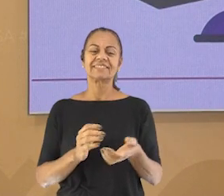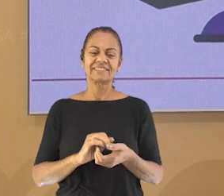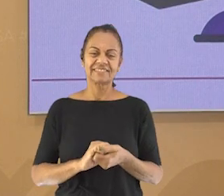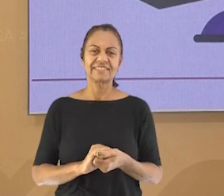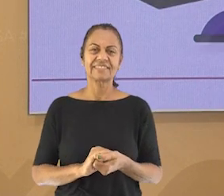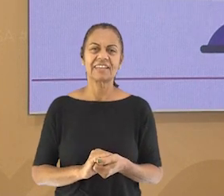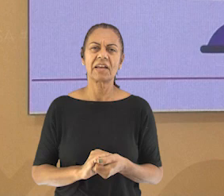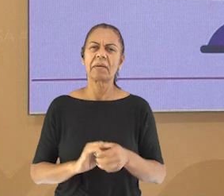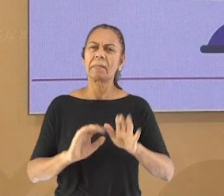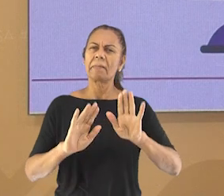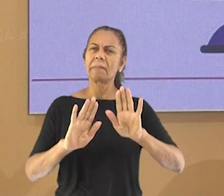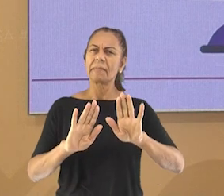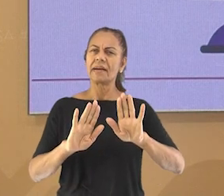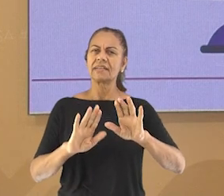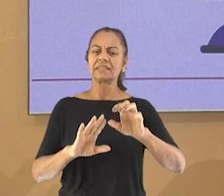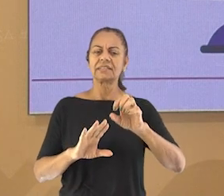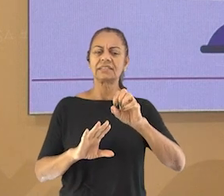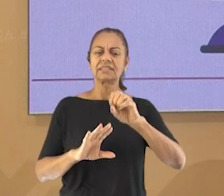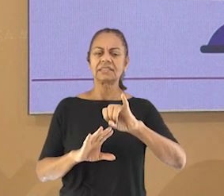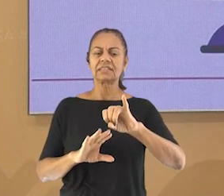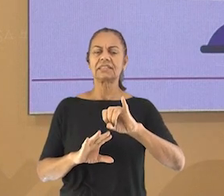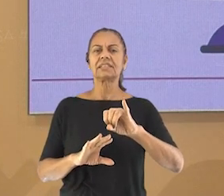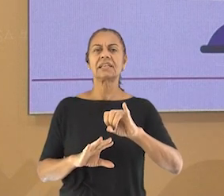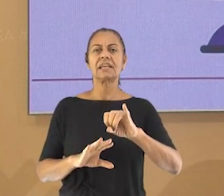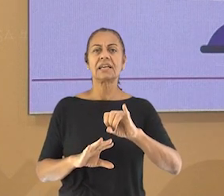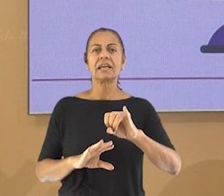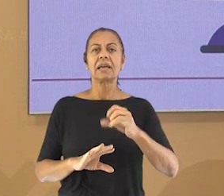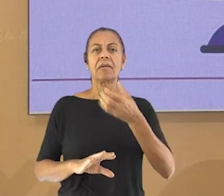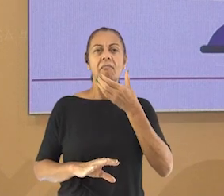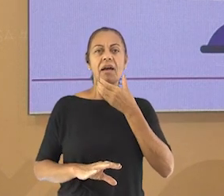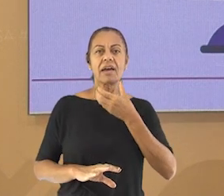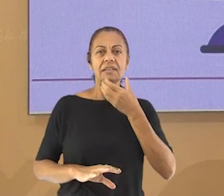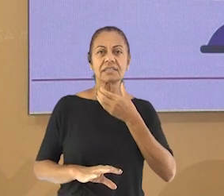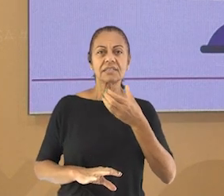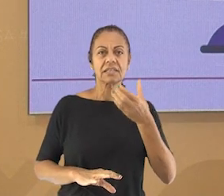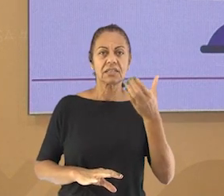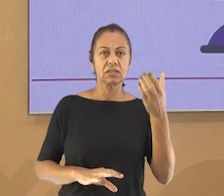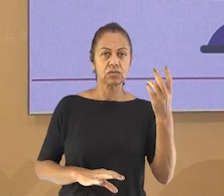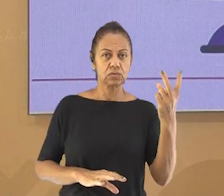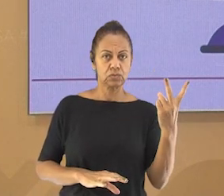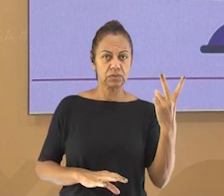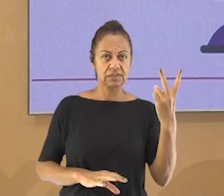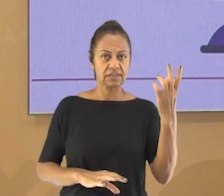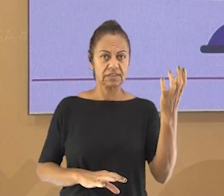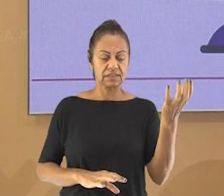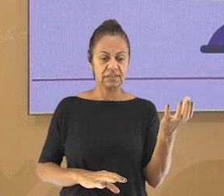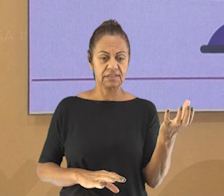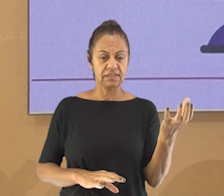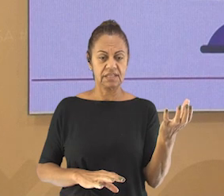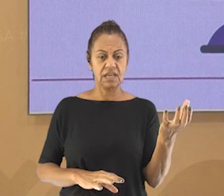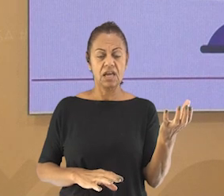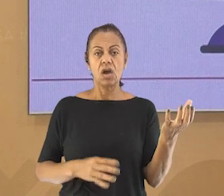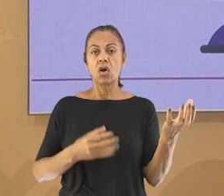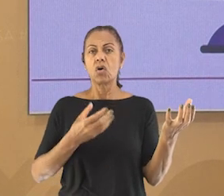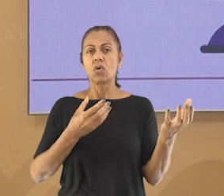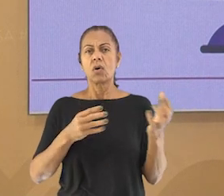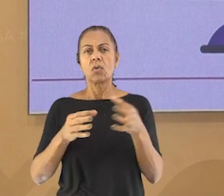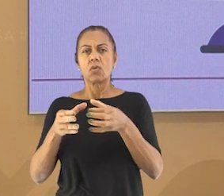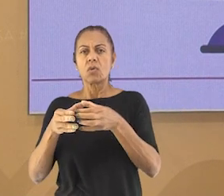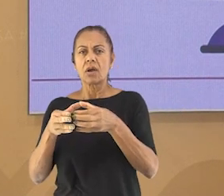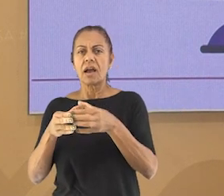Mas se colocarmos 2 maçãs de um lado e um cacho de uva e uma laranja do